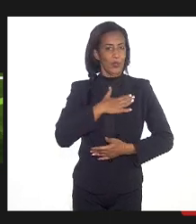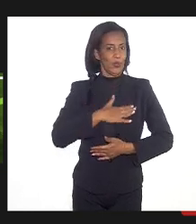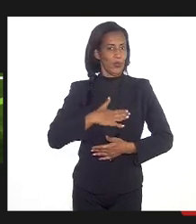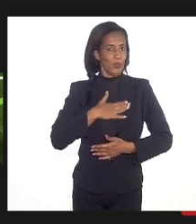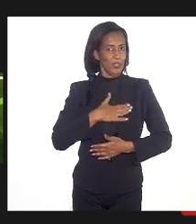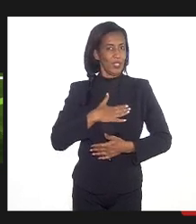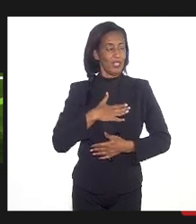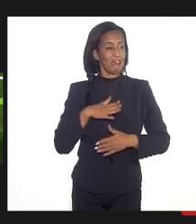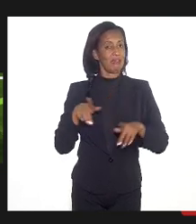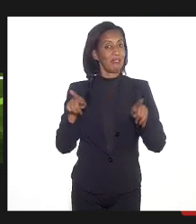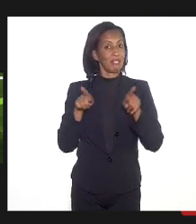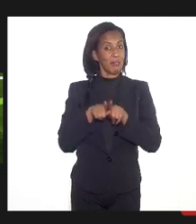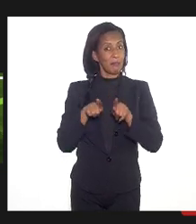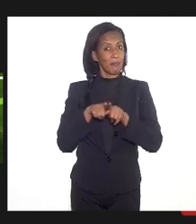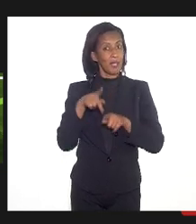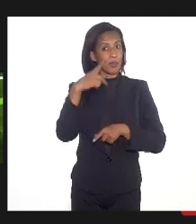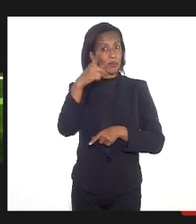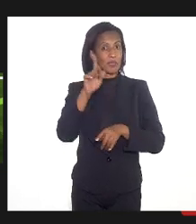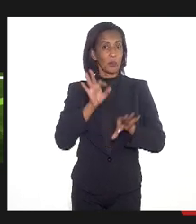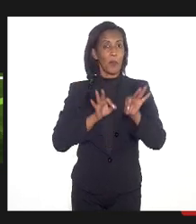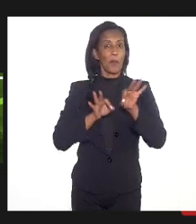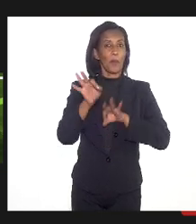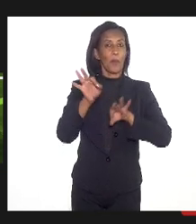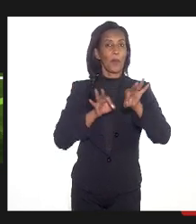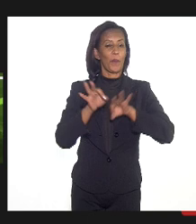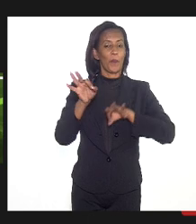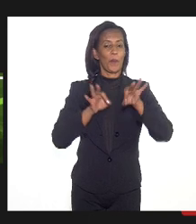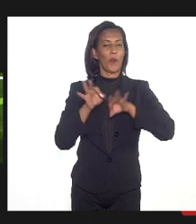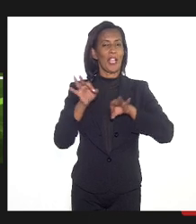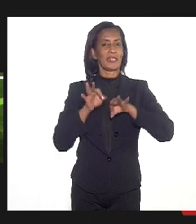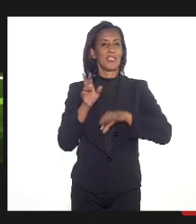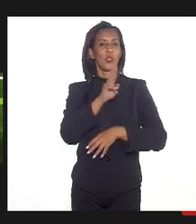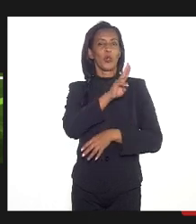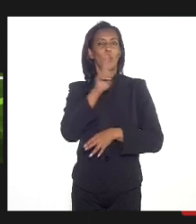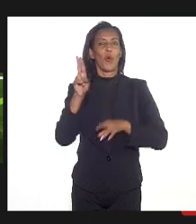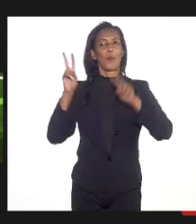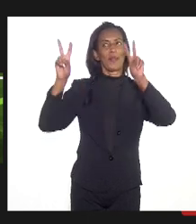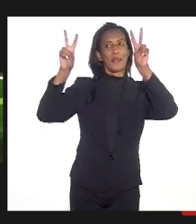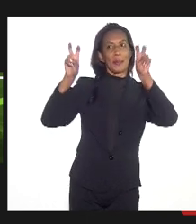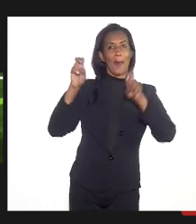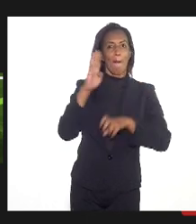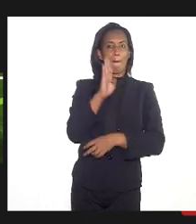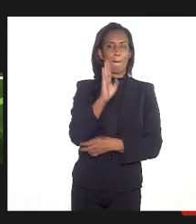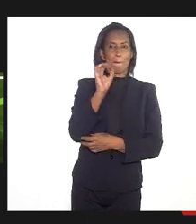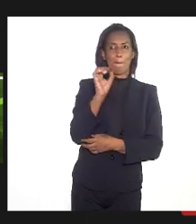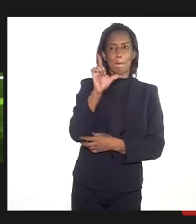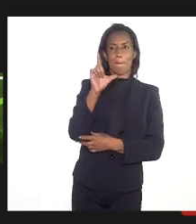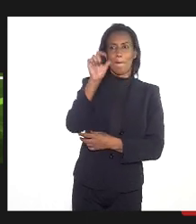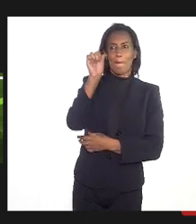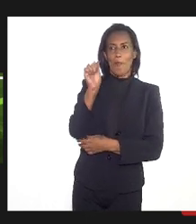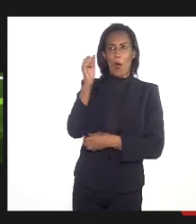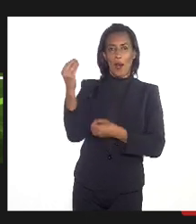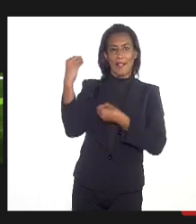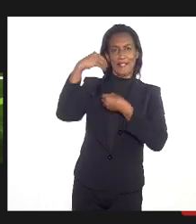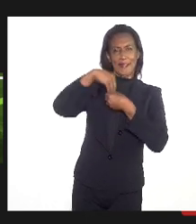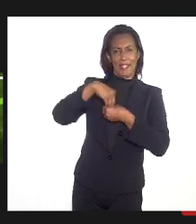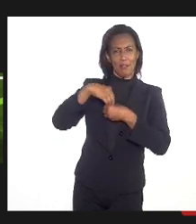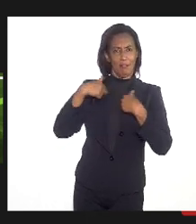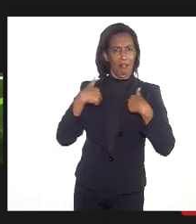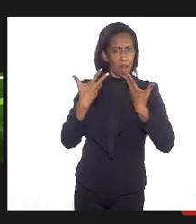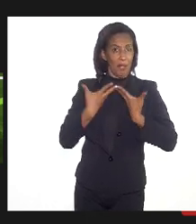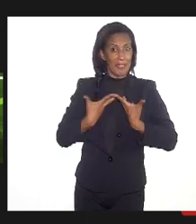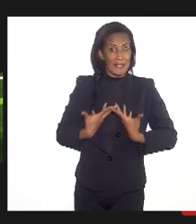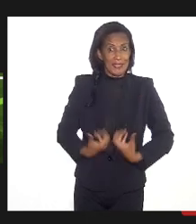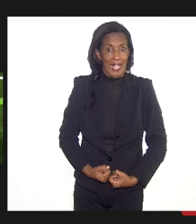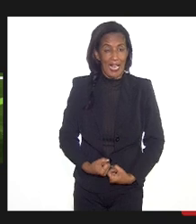esse projeto fosse batizado de bola dentro, porque a gente está cansado de tanta bola fora